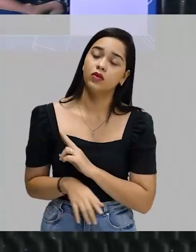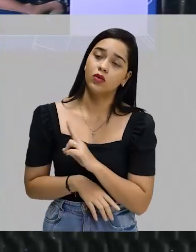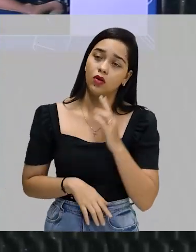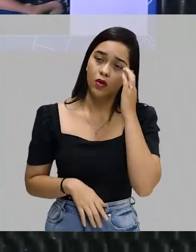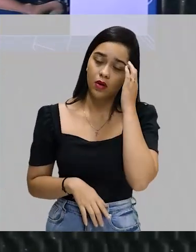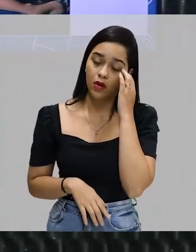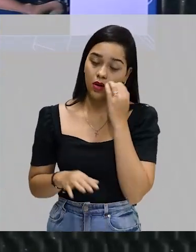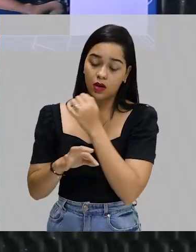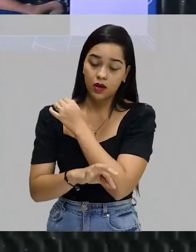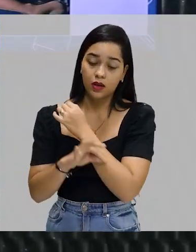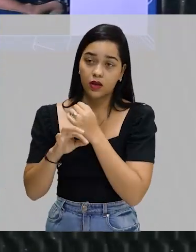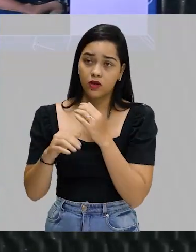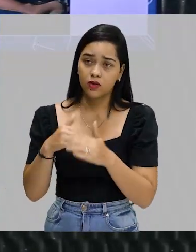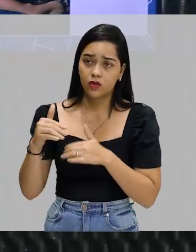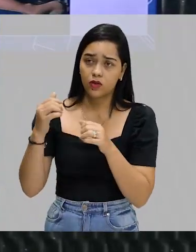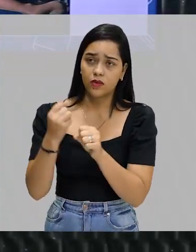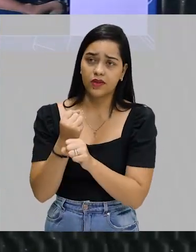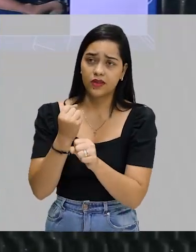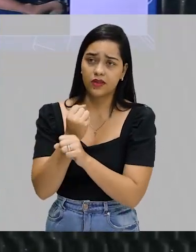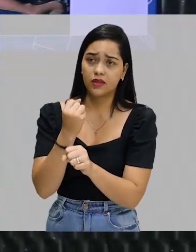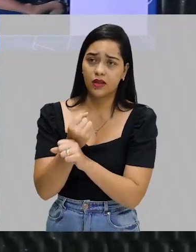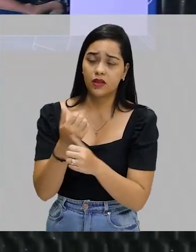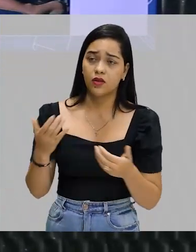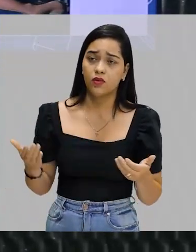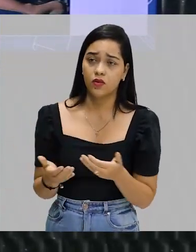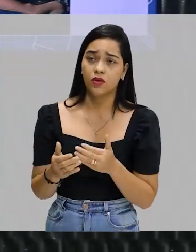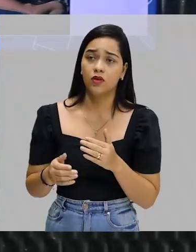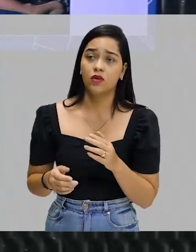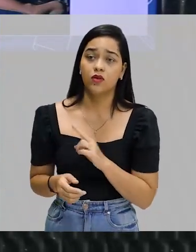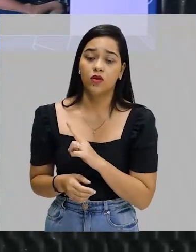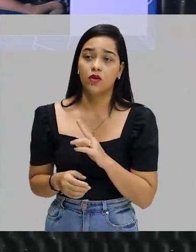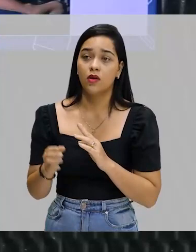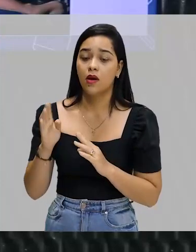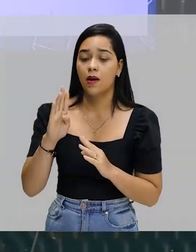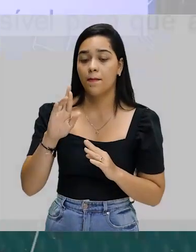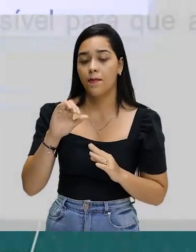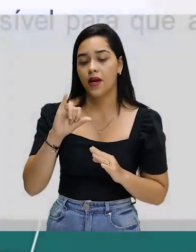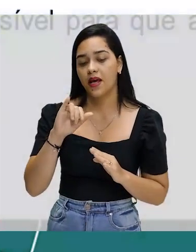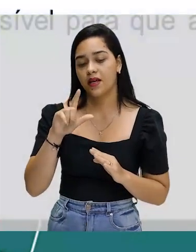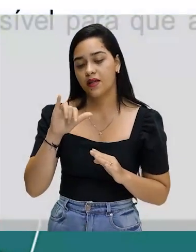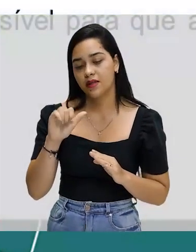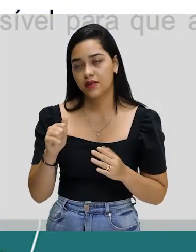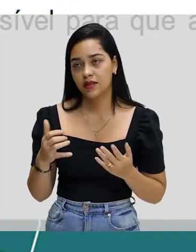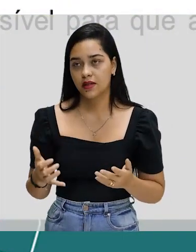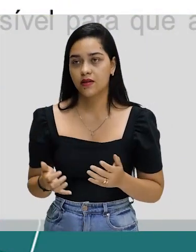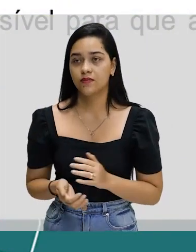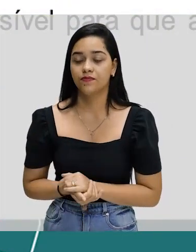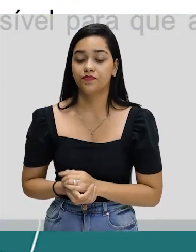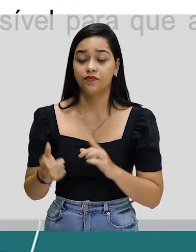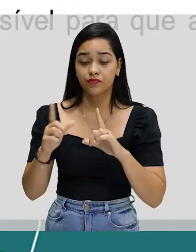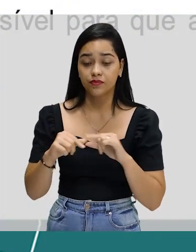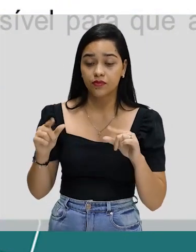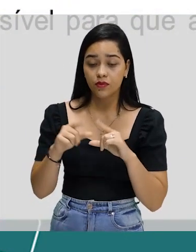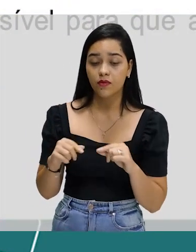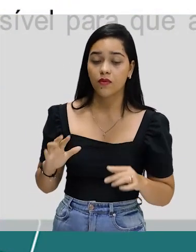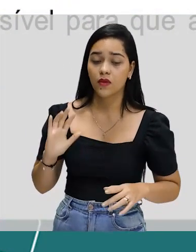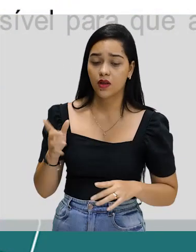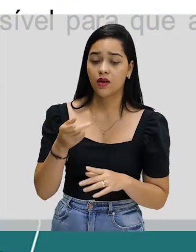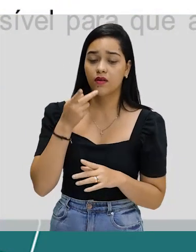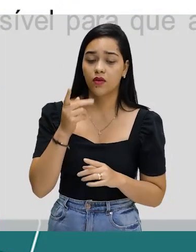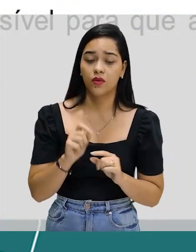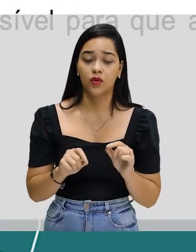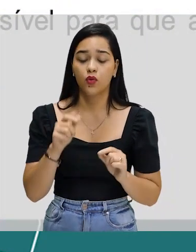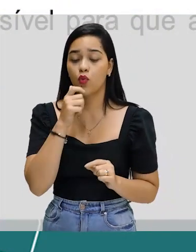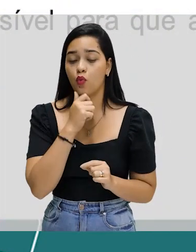arquiteto brasileiro que construiu uma cidade inteiramente, que hoje é patrimônio, chamado Brasília. Já ouviram falar? Cânones de beleza, já falando sobre isso. O